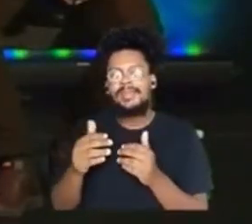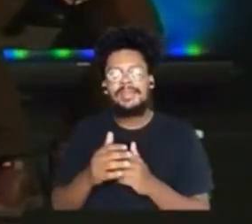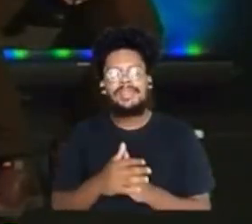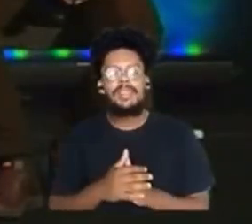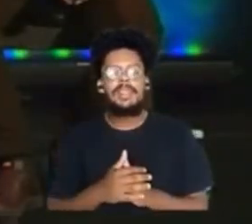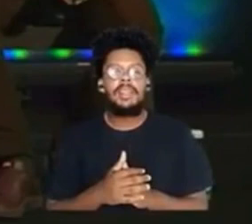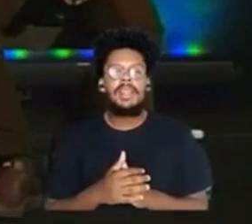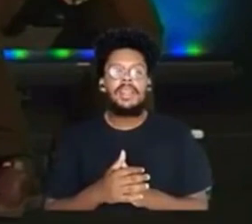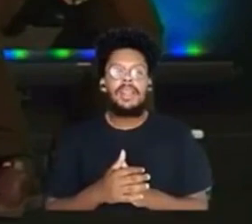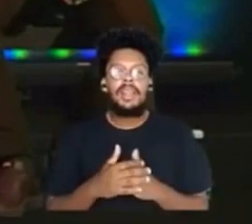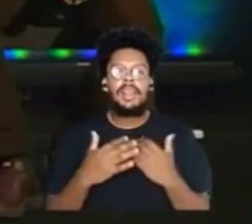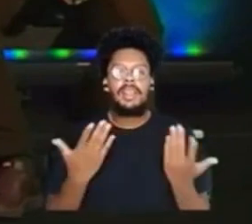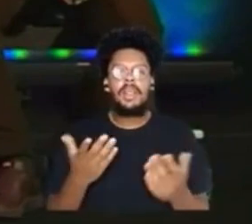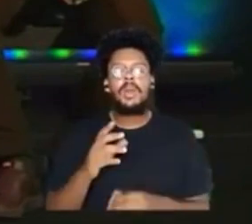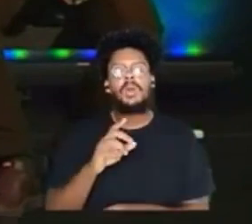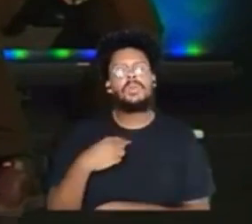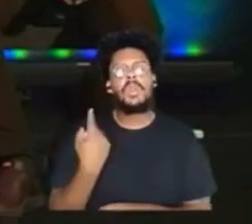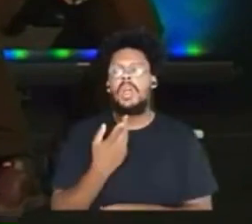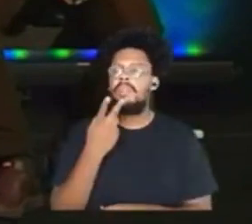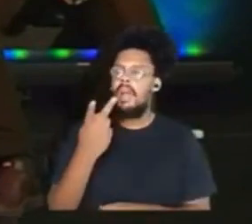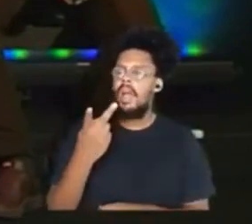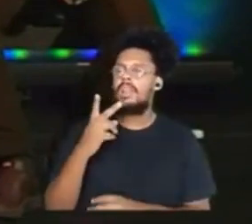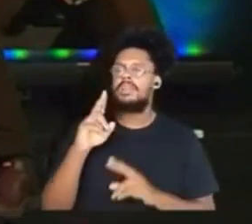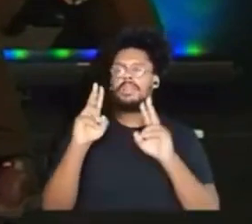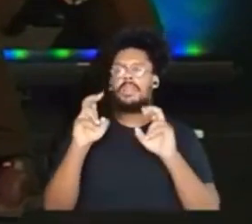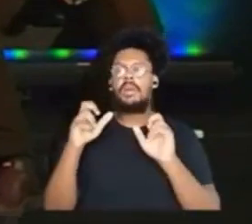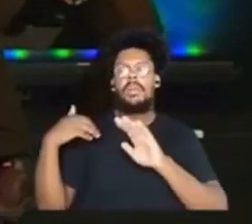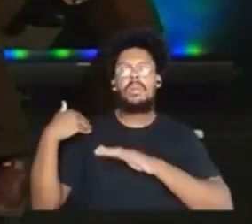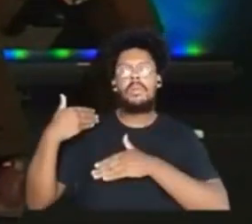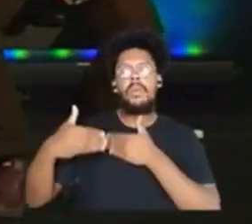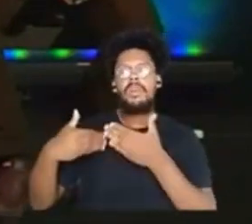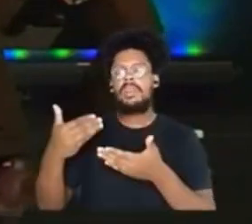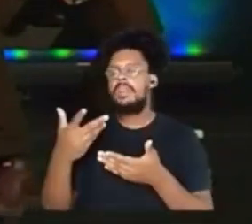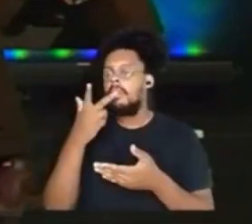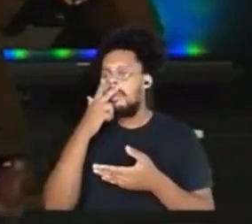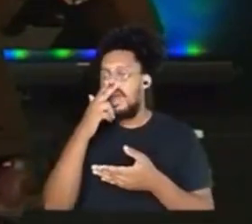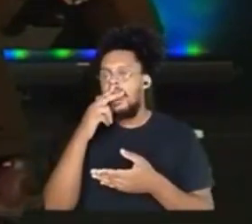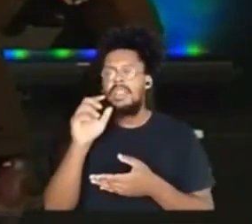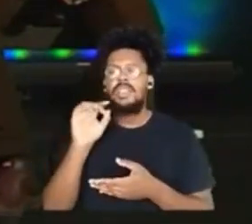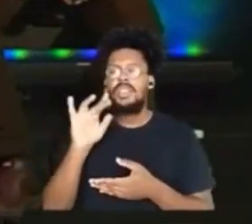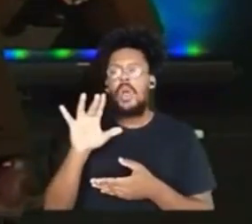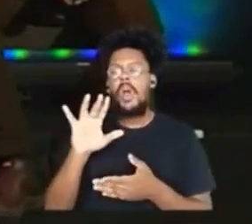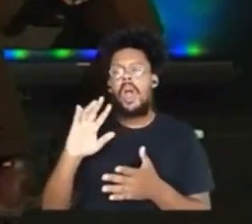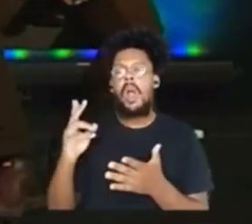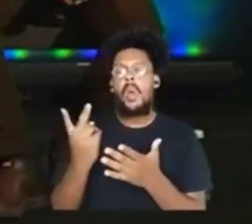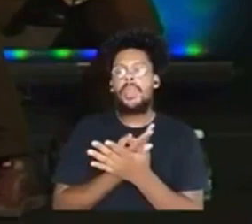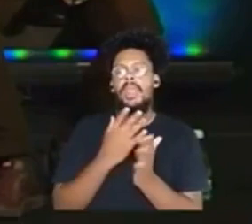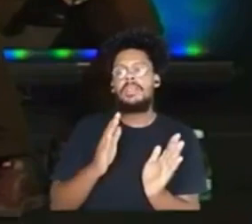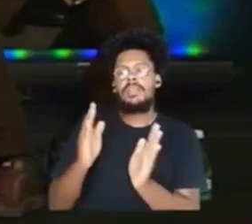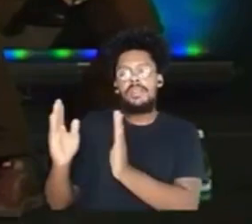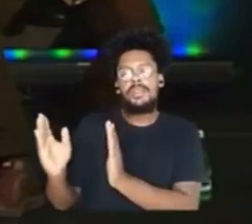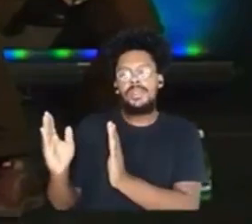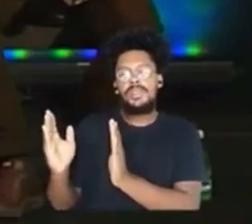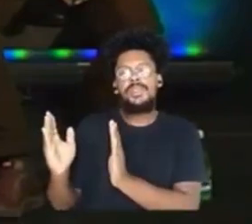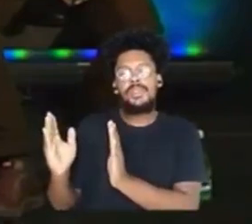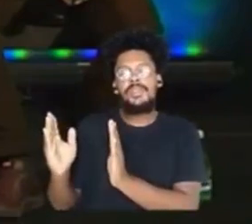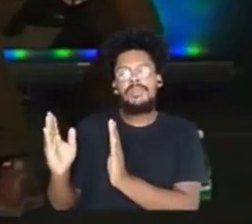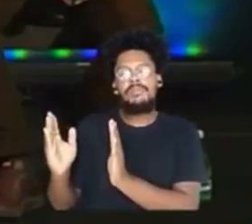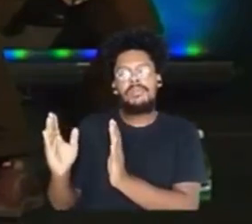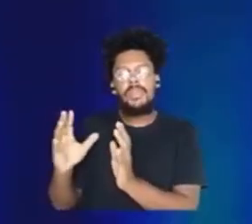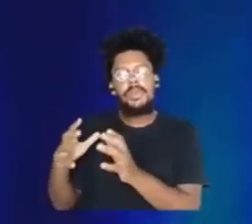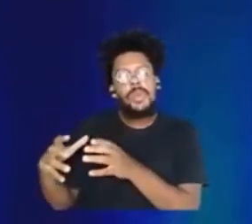senão a gente fica falando de um processo que ele é dado só por uma das partes. E acho que essa dimensão do quanto as